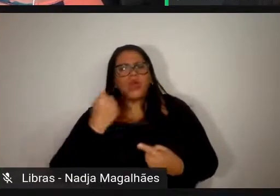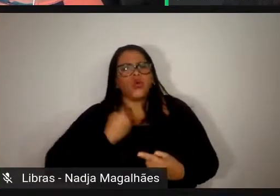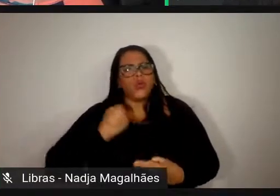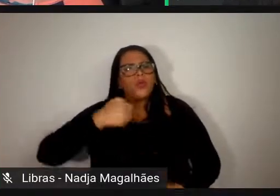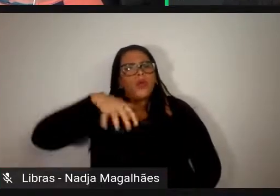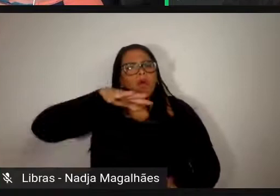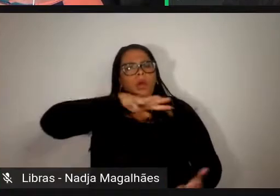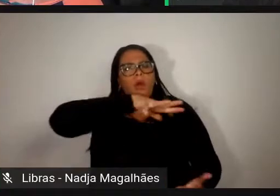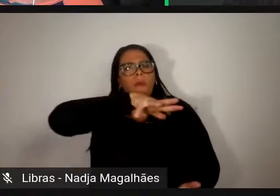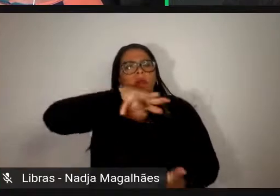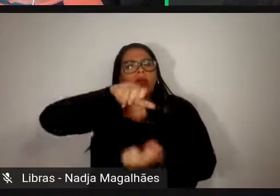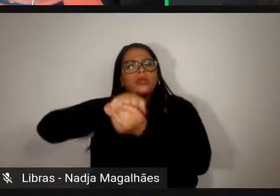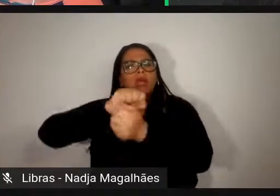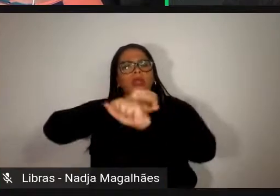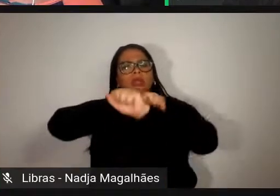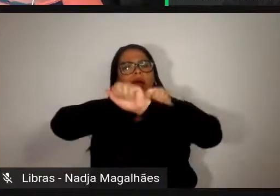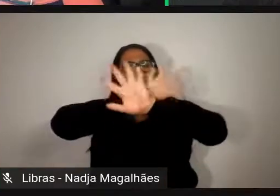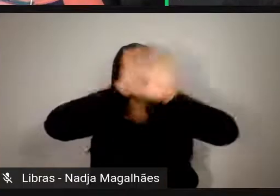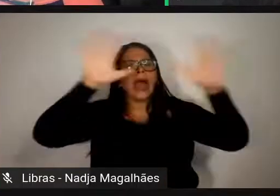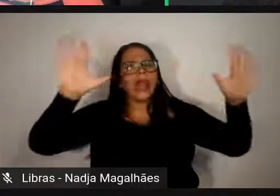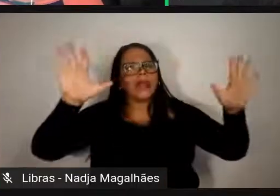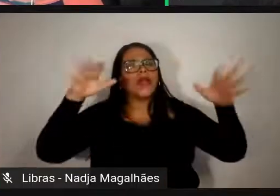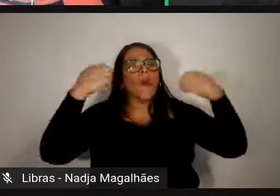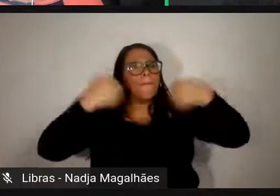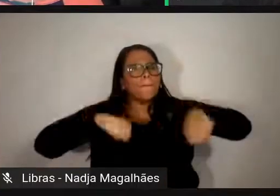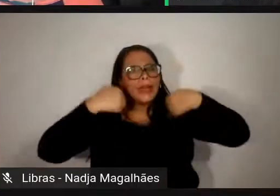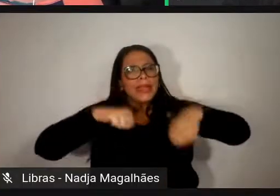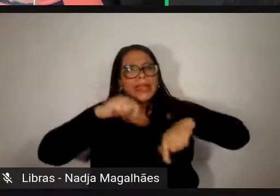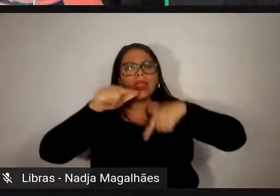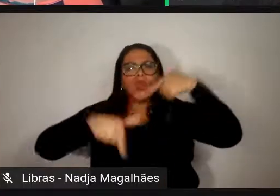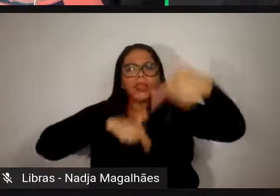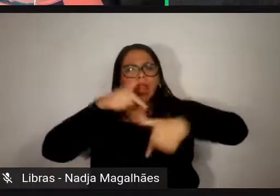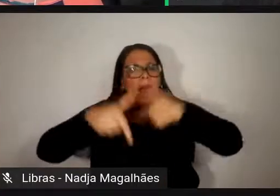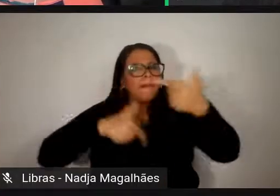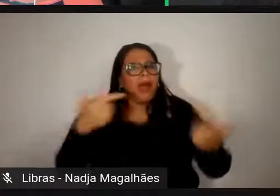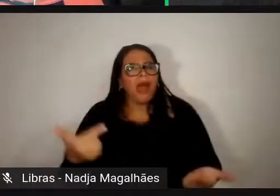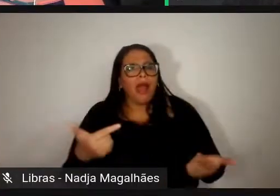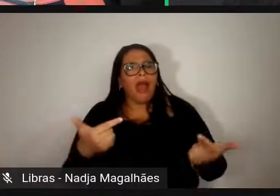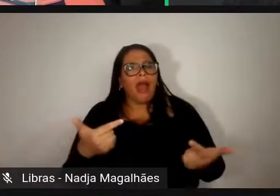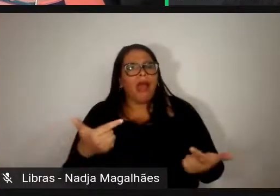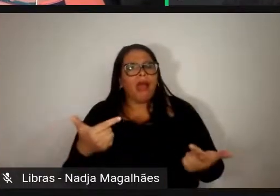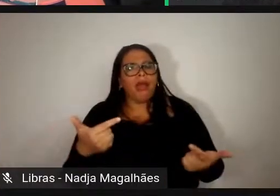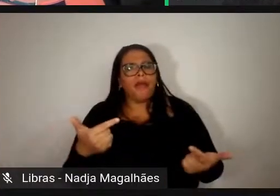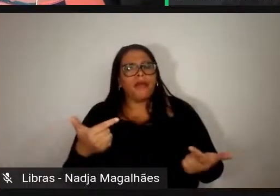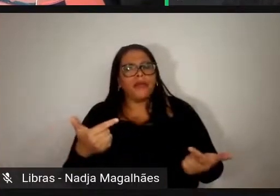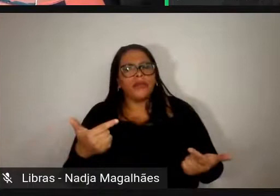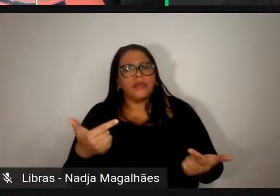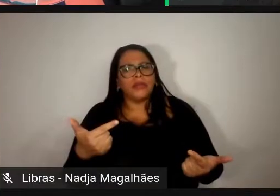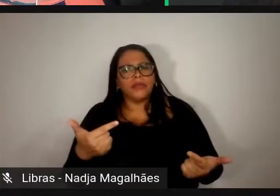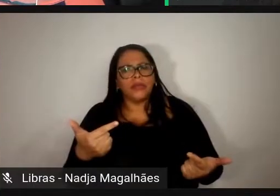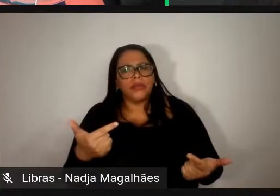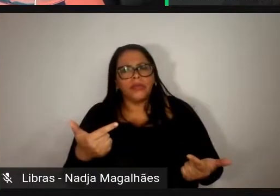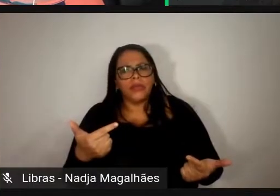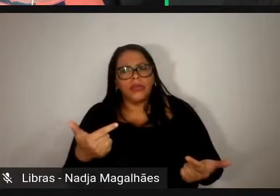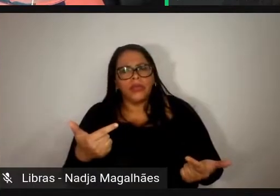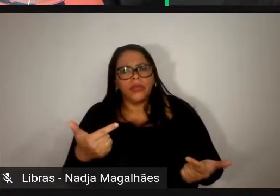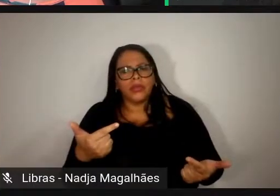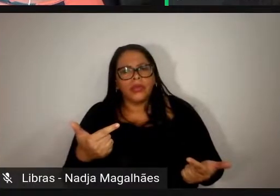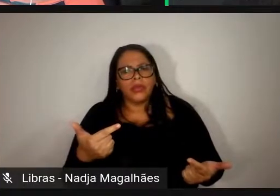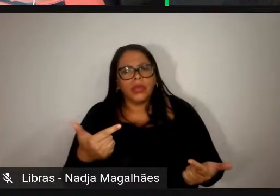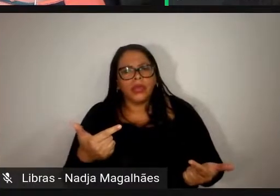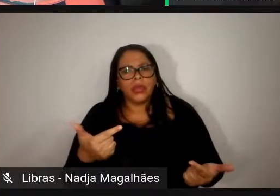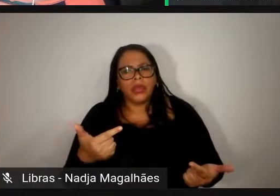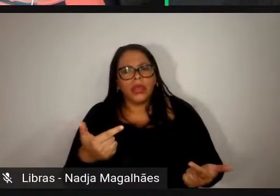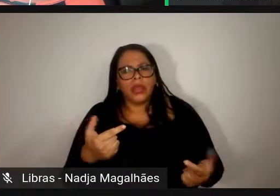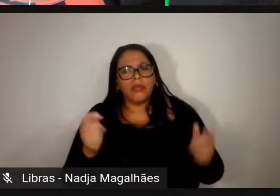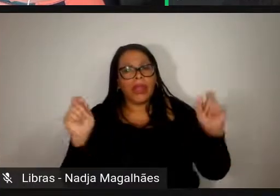internacional para transparência parlamentar, existe um trabalho muito grande feito pela União Interparlamentar para